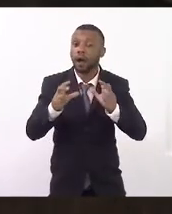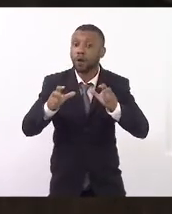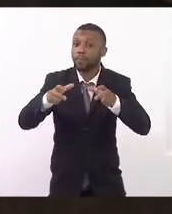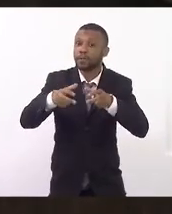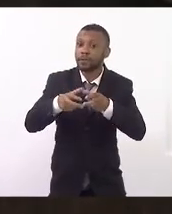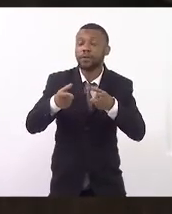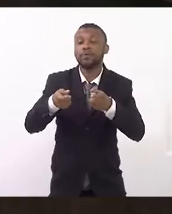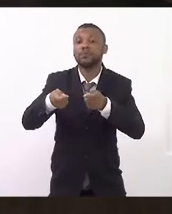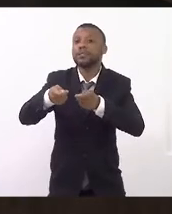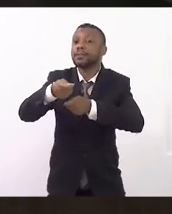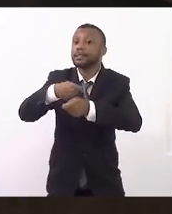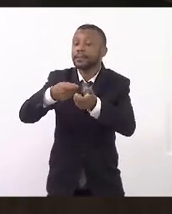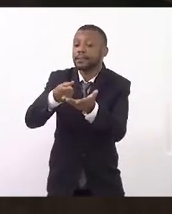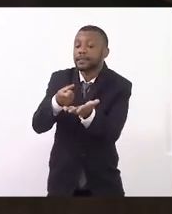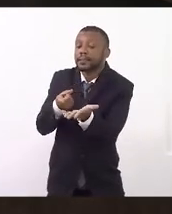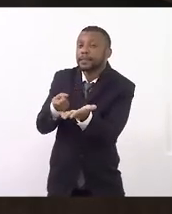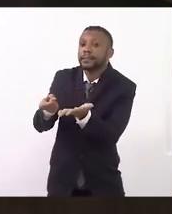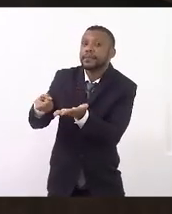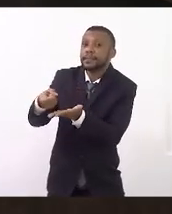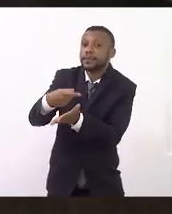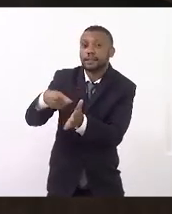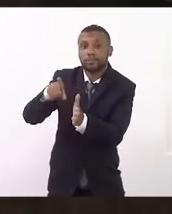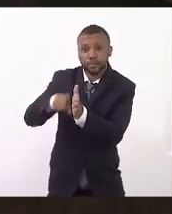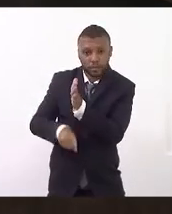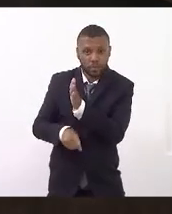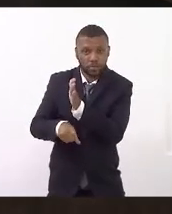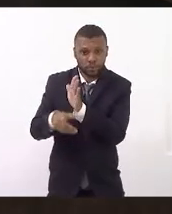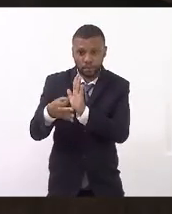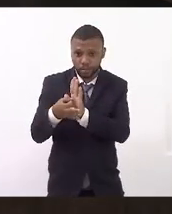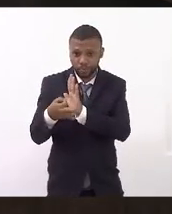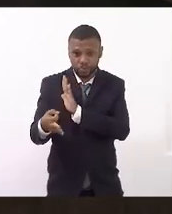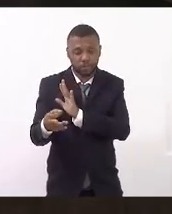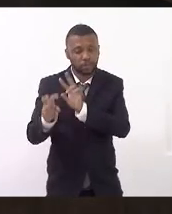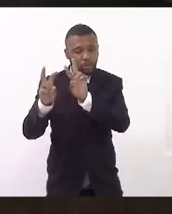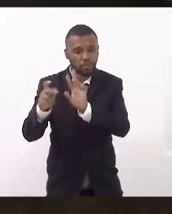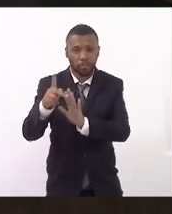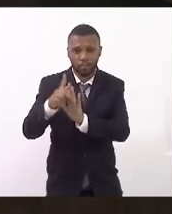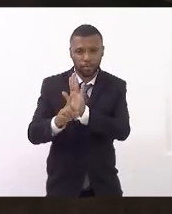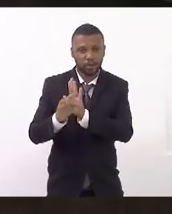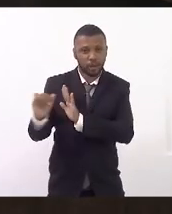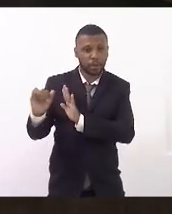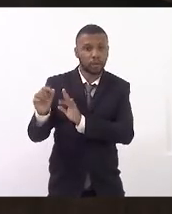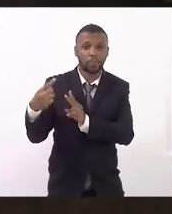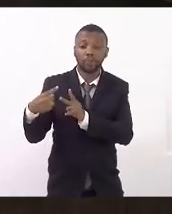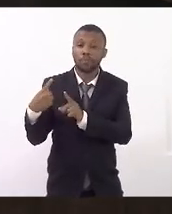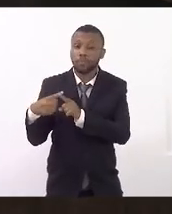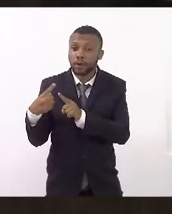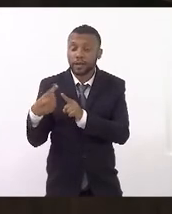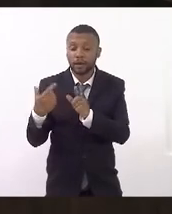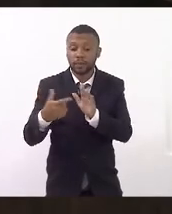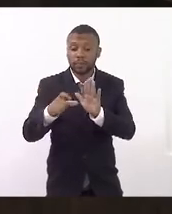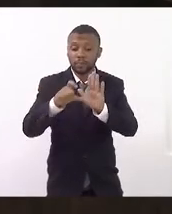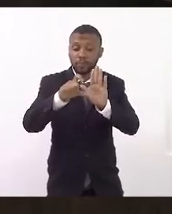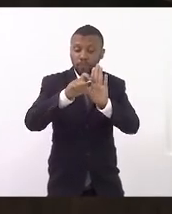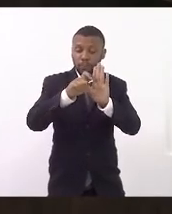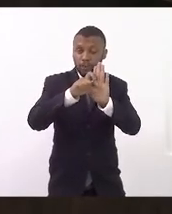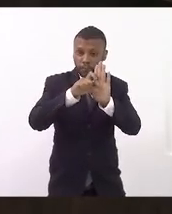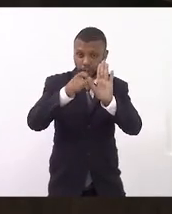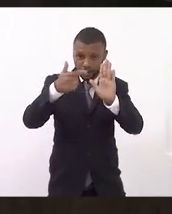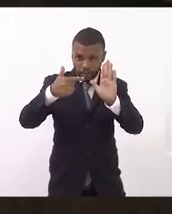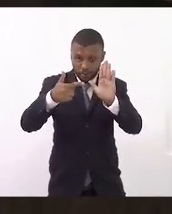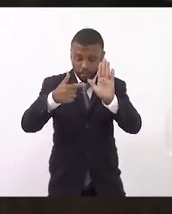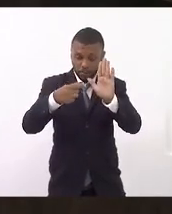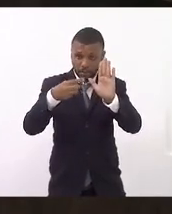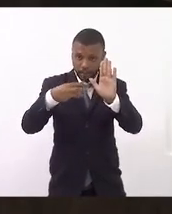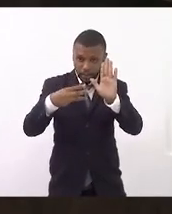dar parecer sobre a matéria, porque o projeto, nos seus parágrafos 2º, 3º, do artigo